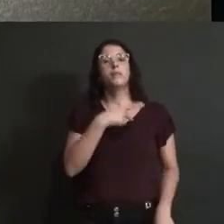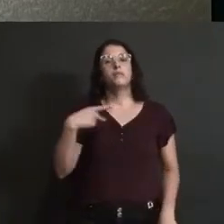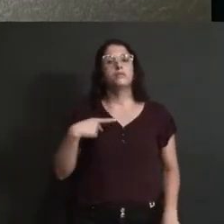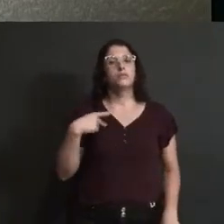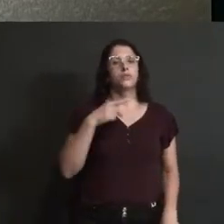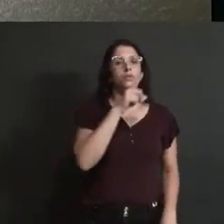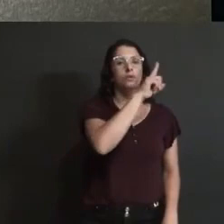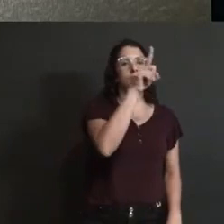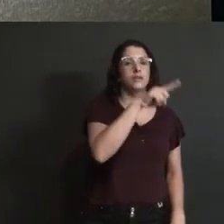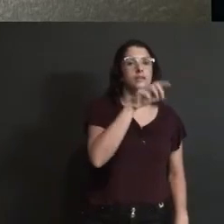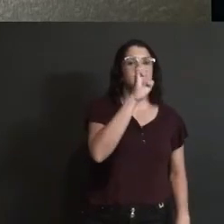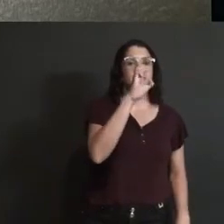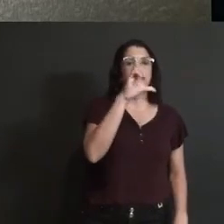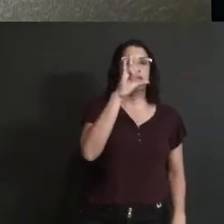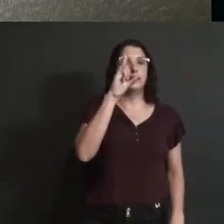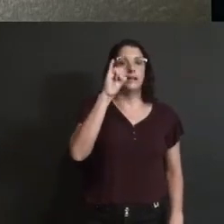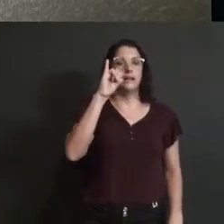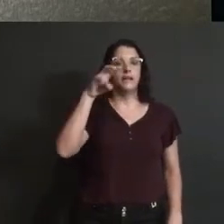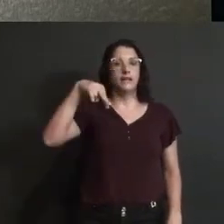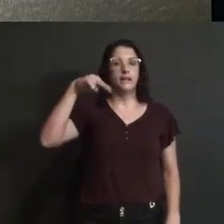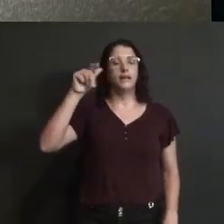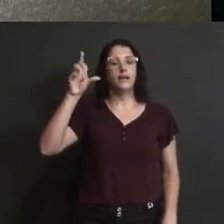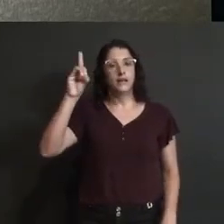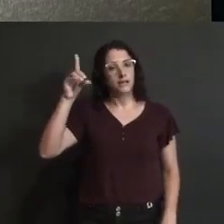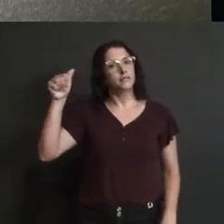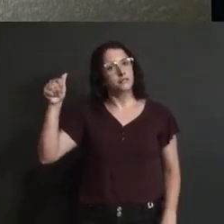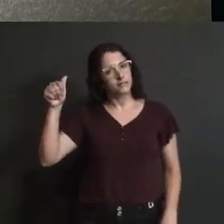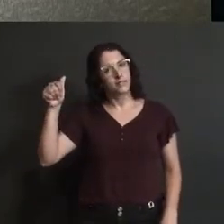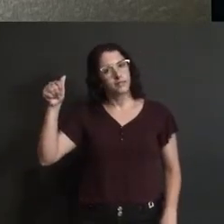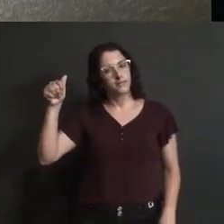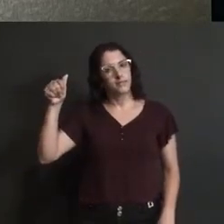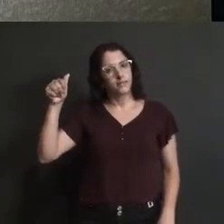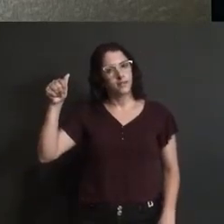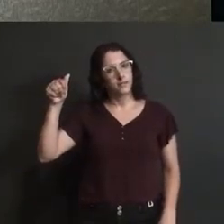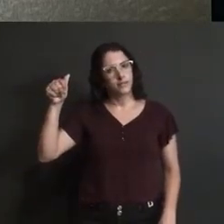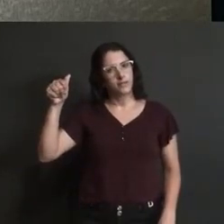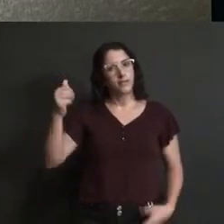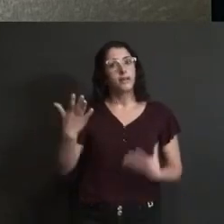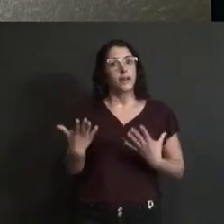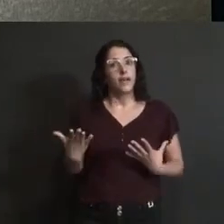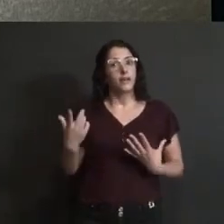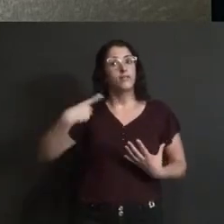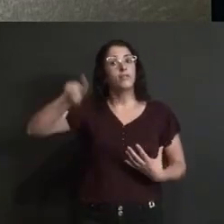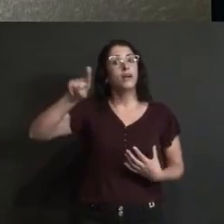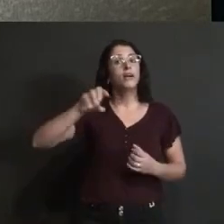a Irene Esquilate. Amém?